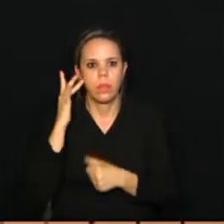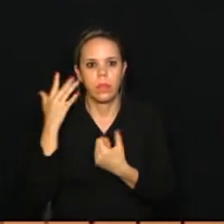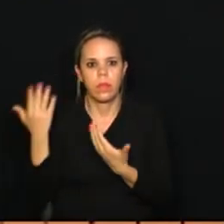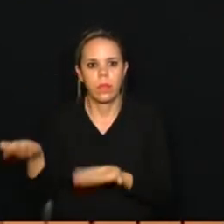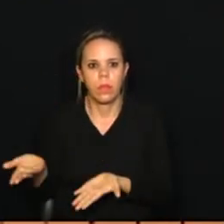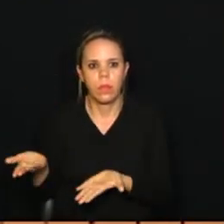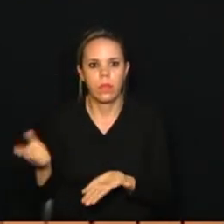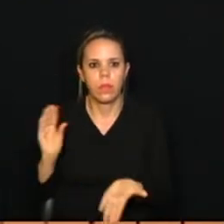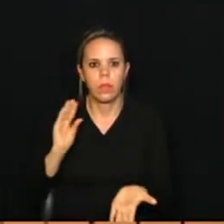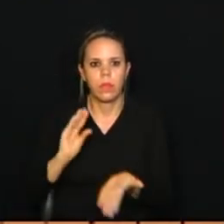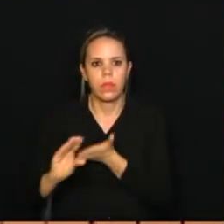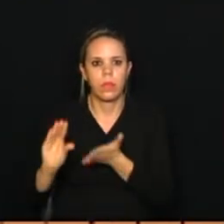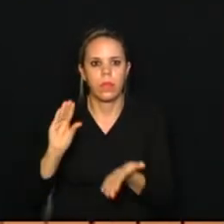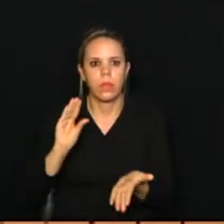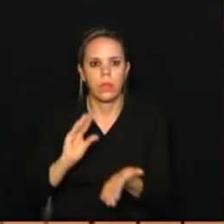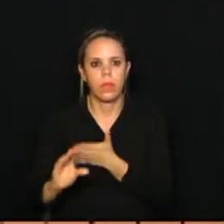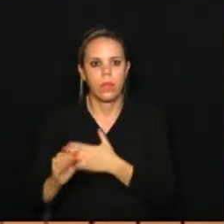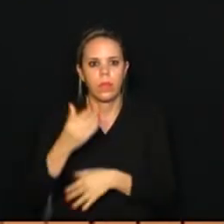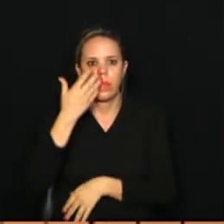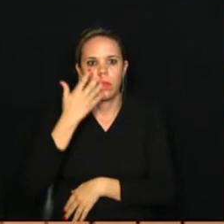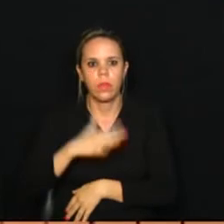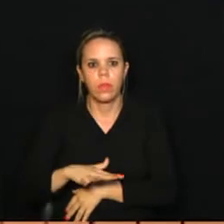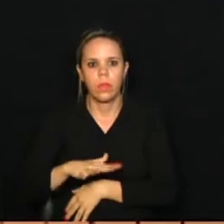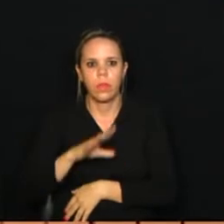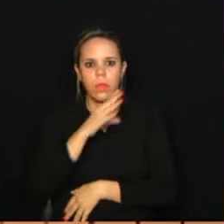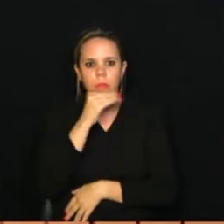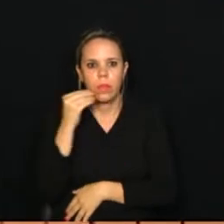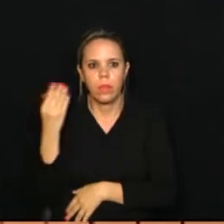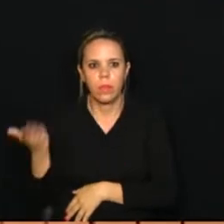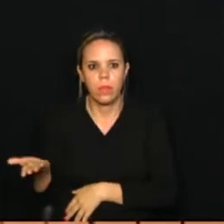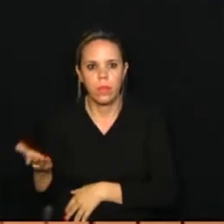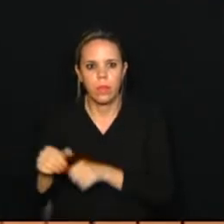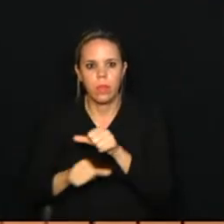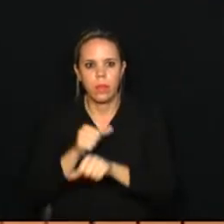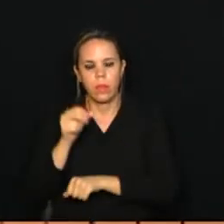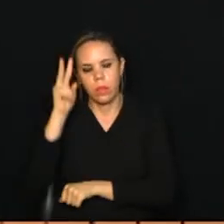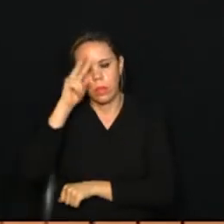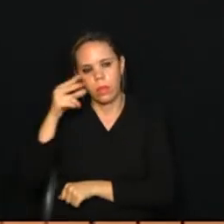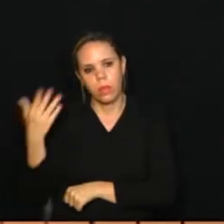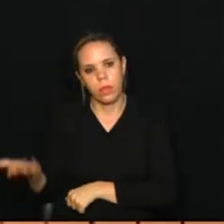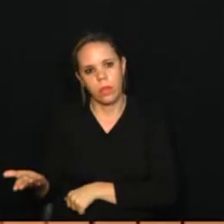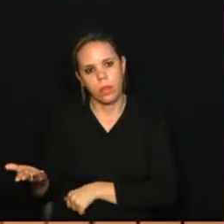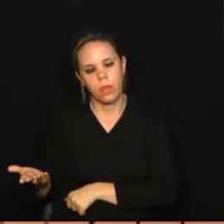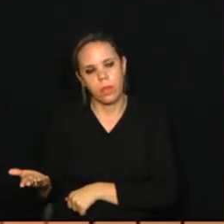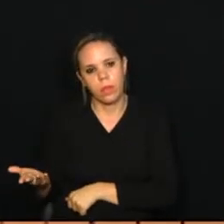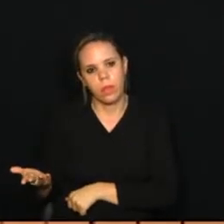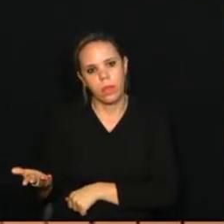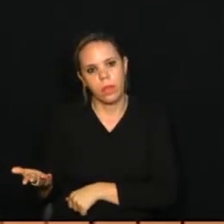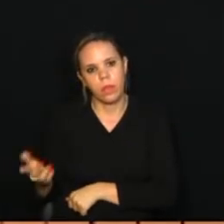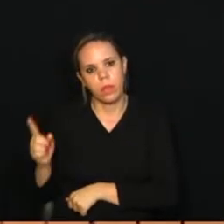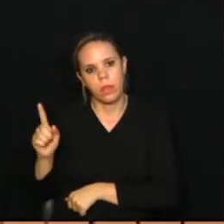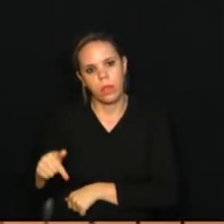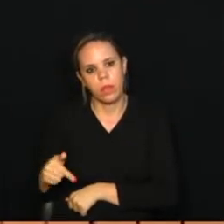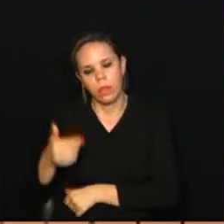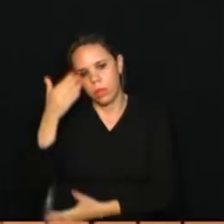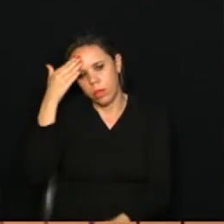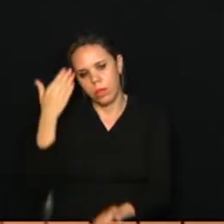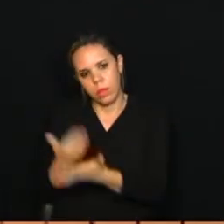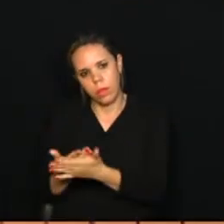se investir na criança, no adolescente, a gente muda uma história. Então, é isso que eu